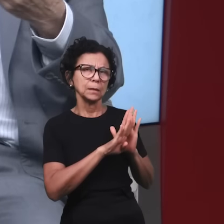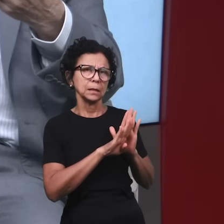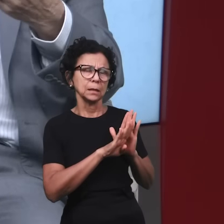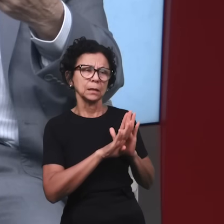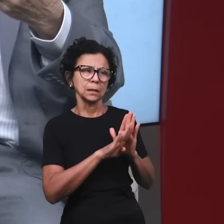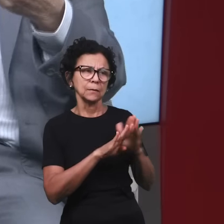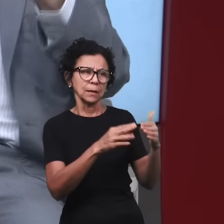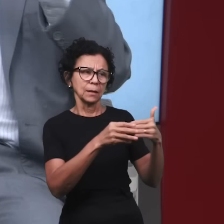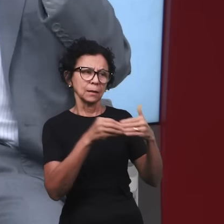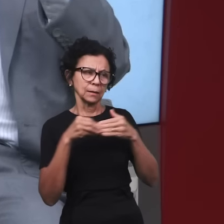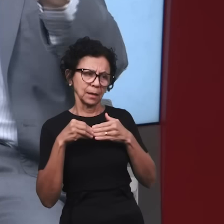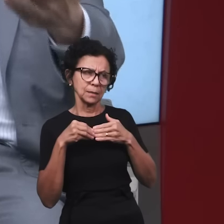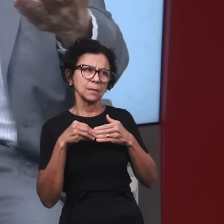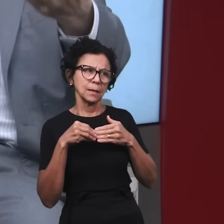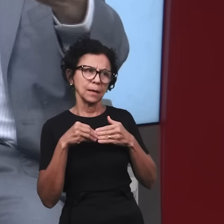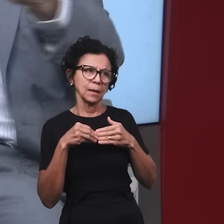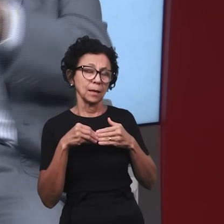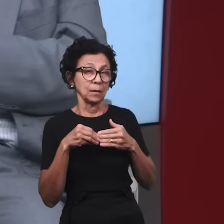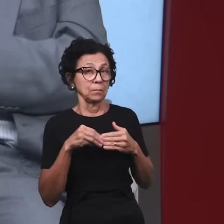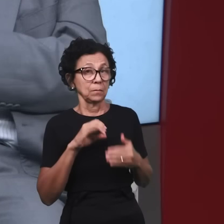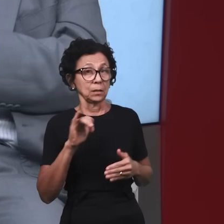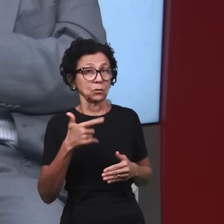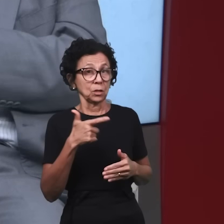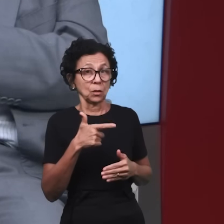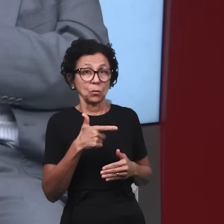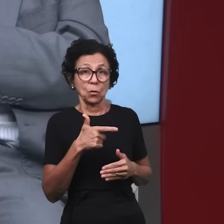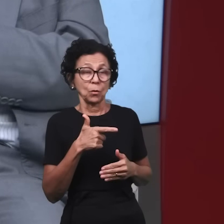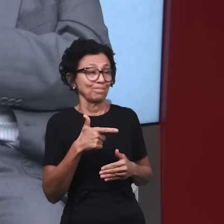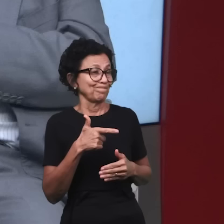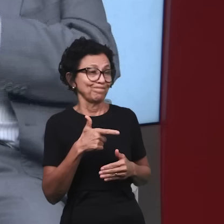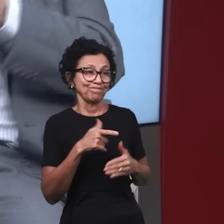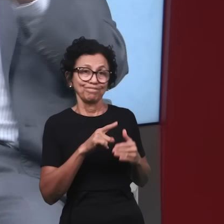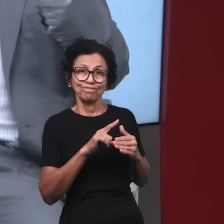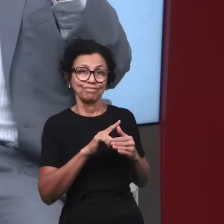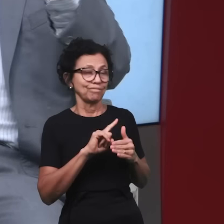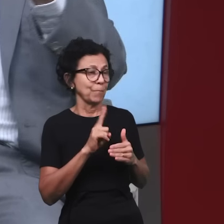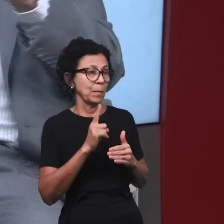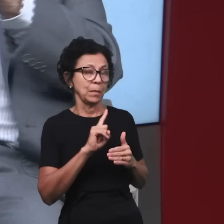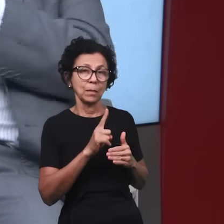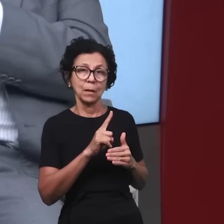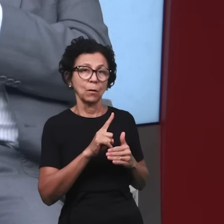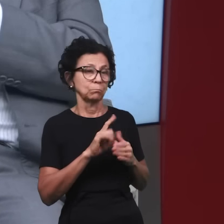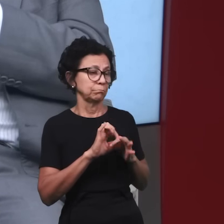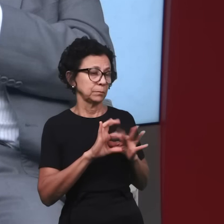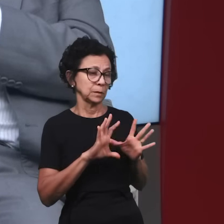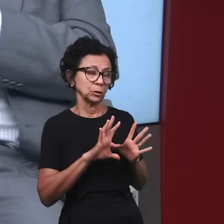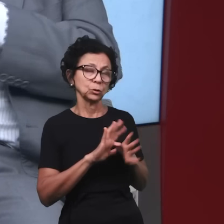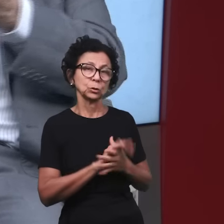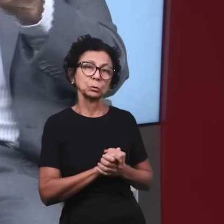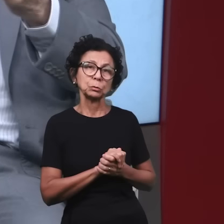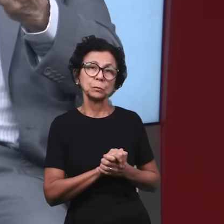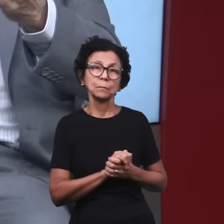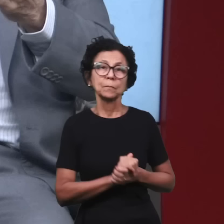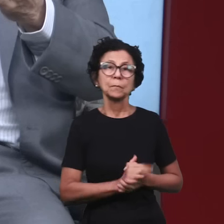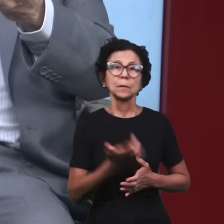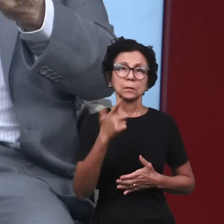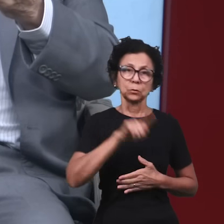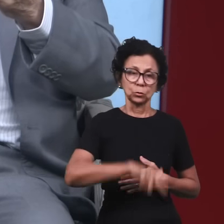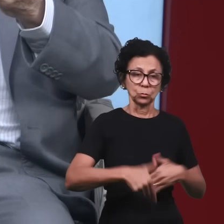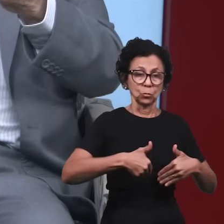fome novamente, tiveram que voltar José, e para a ida de Benjamim,